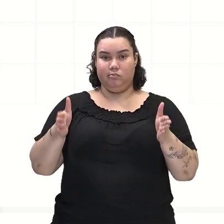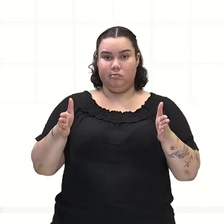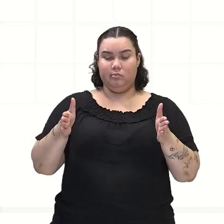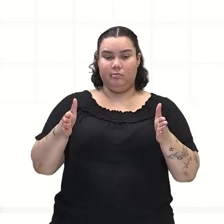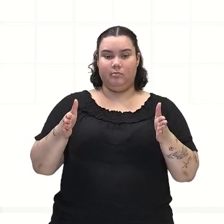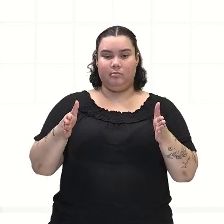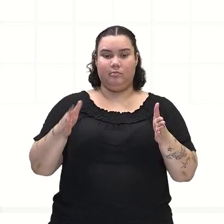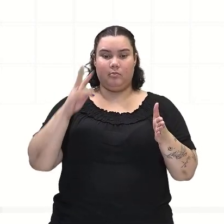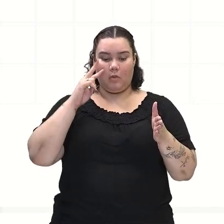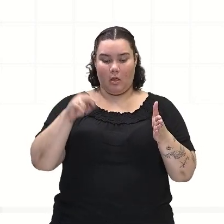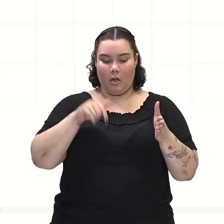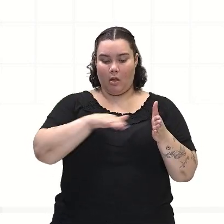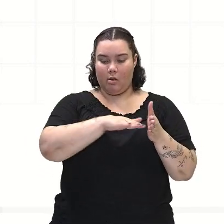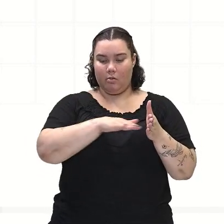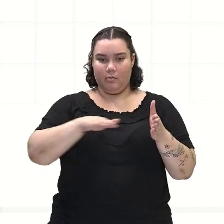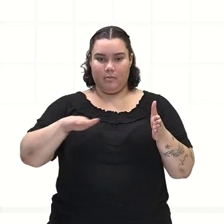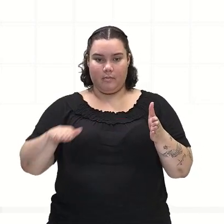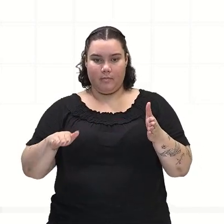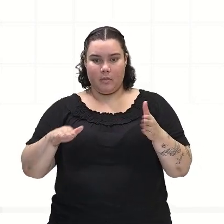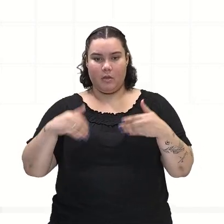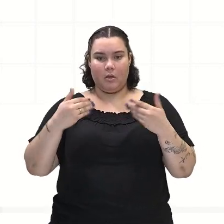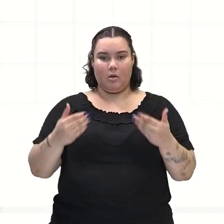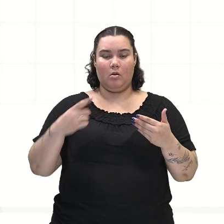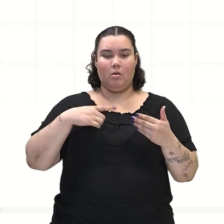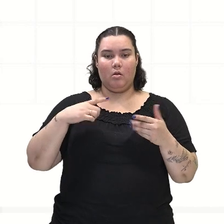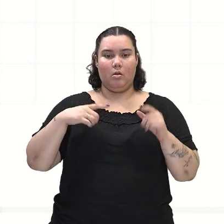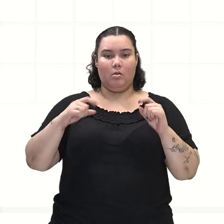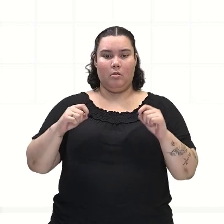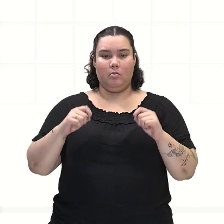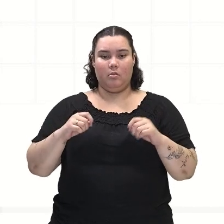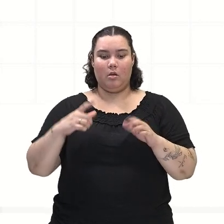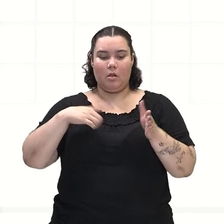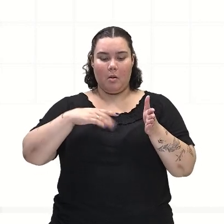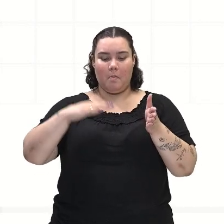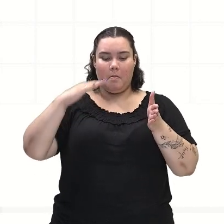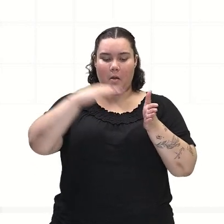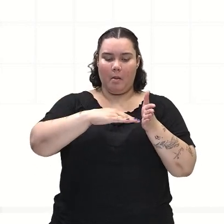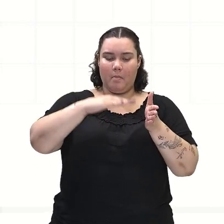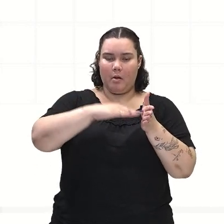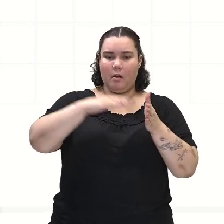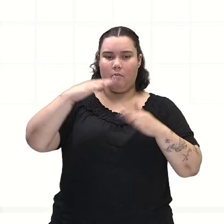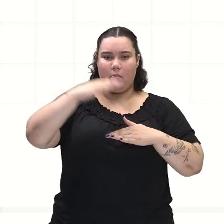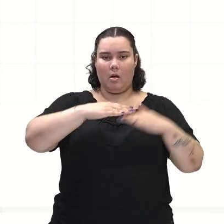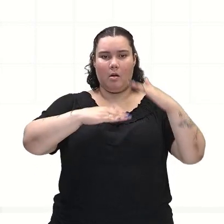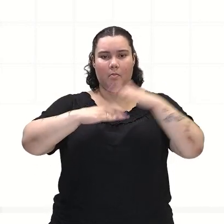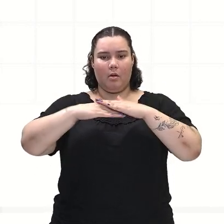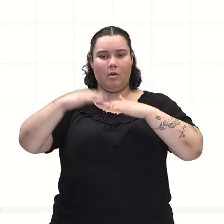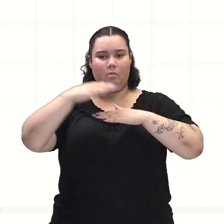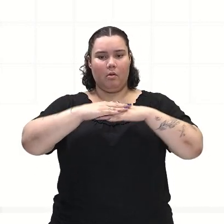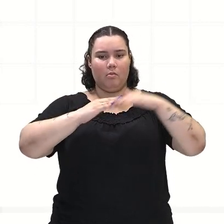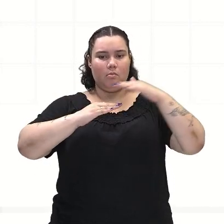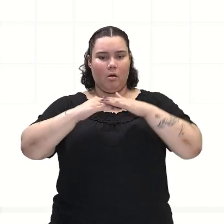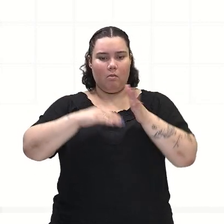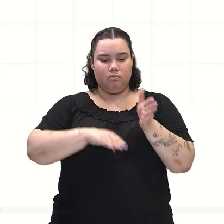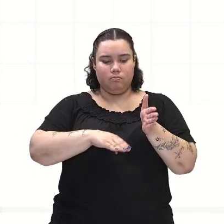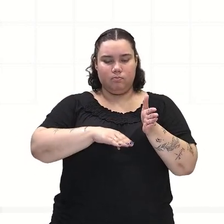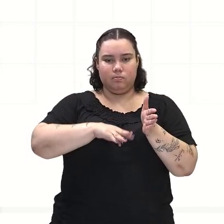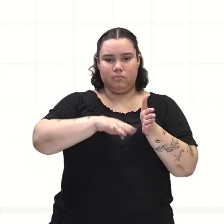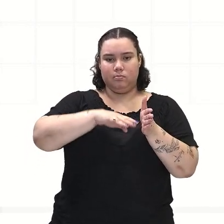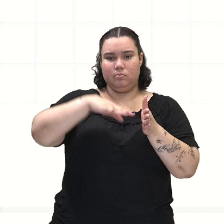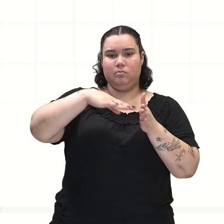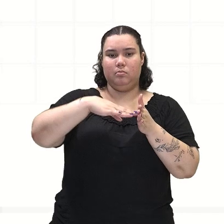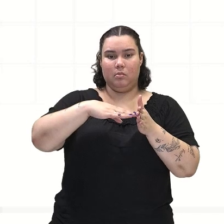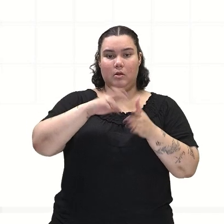Então, eu vou empilhar essas folhas de papel até chegar a um valor de